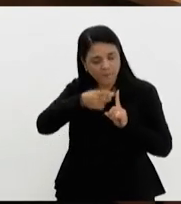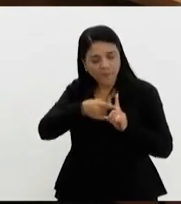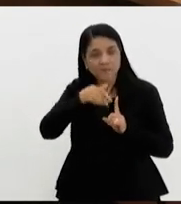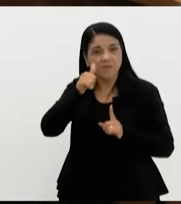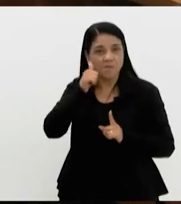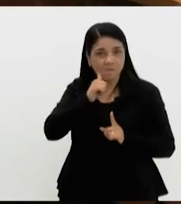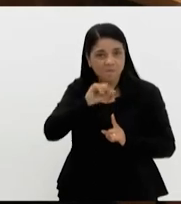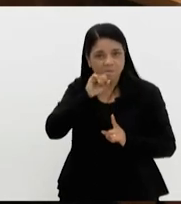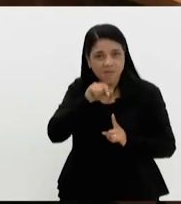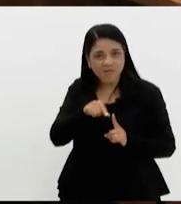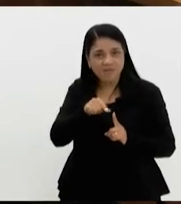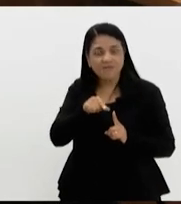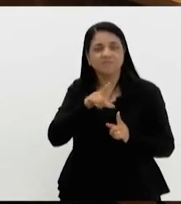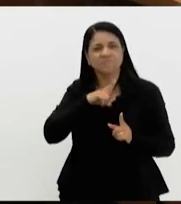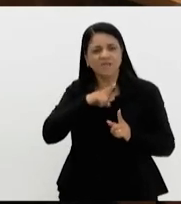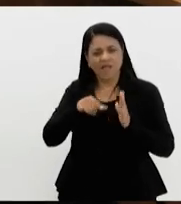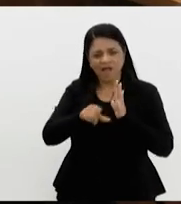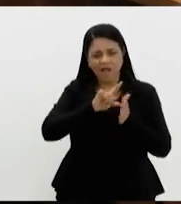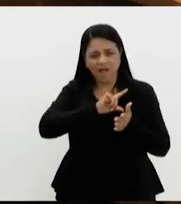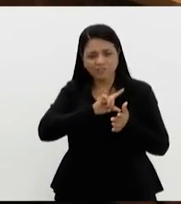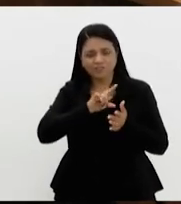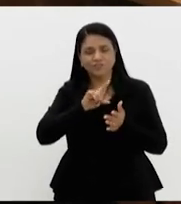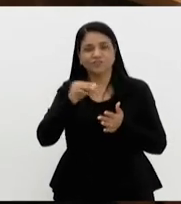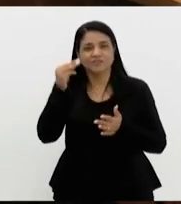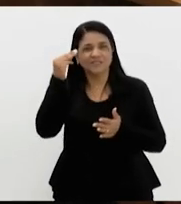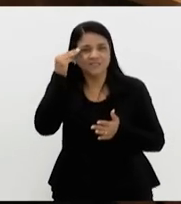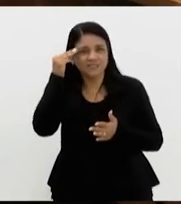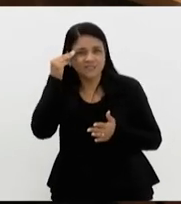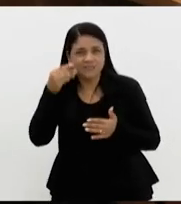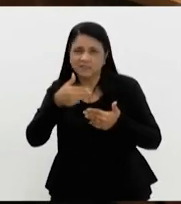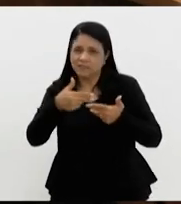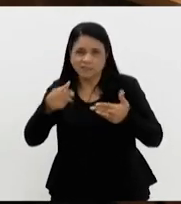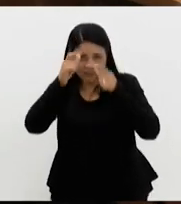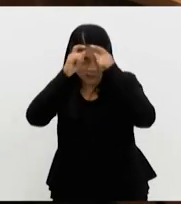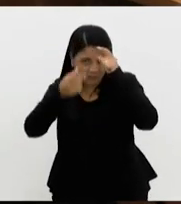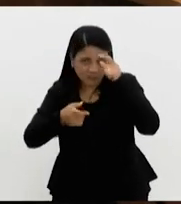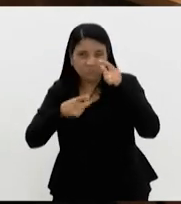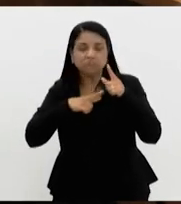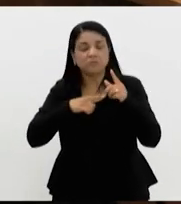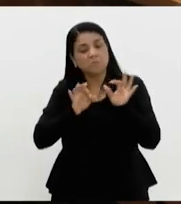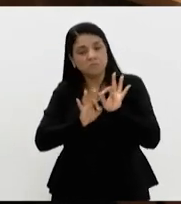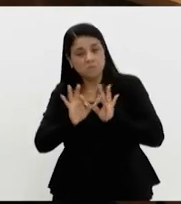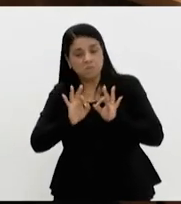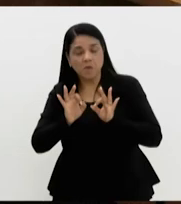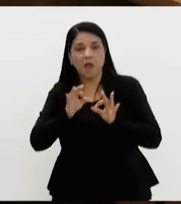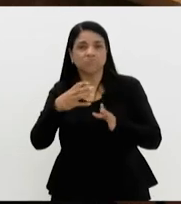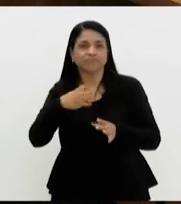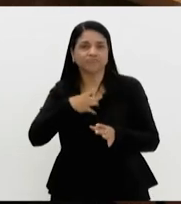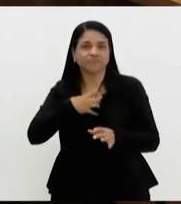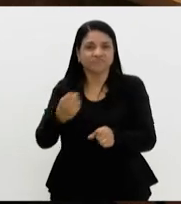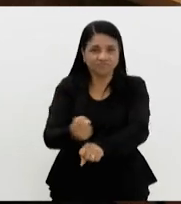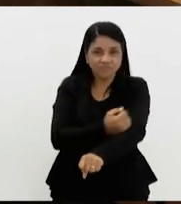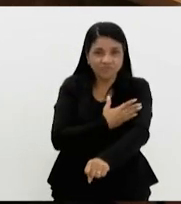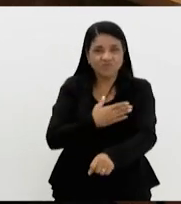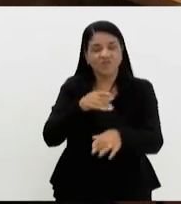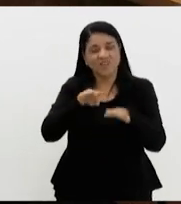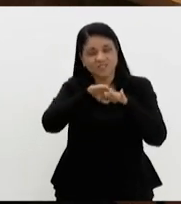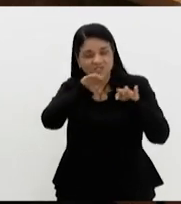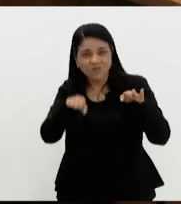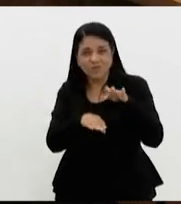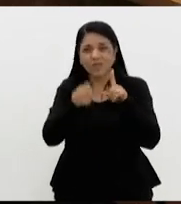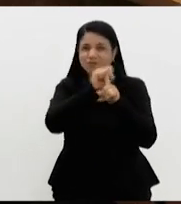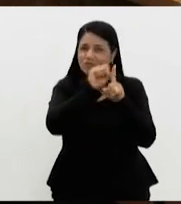em caso de uma síndrome grave do seu bebê. Então, tem toda uma lógica também das desigualdades sociais que a gente